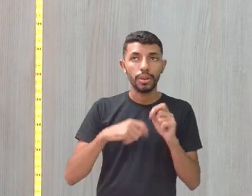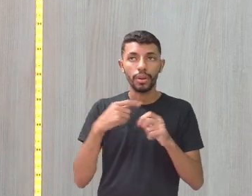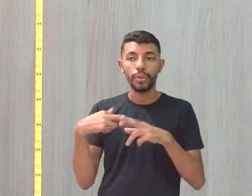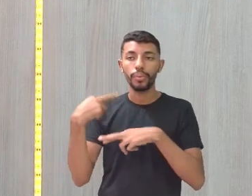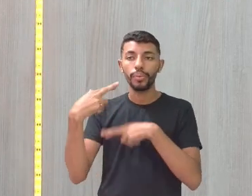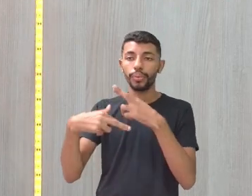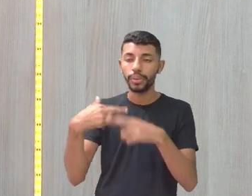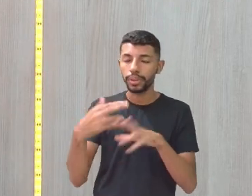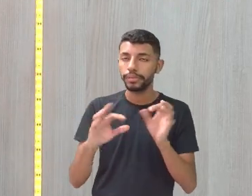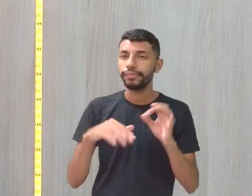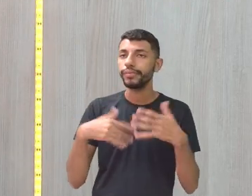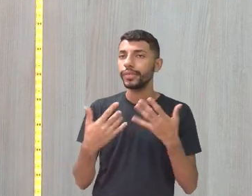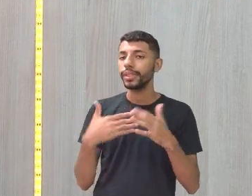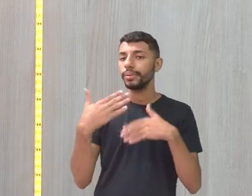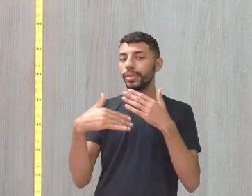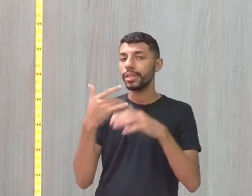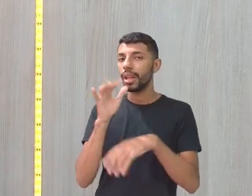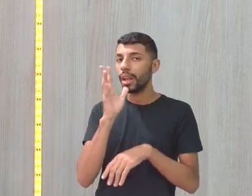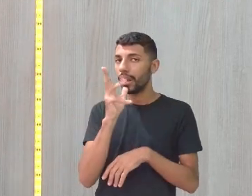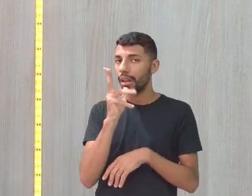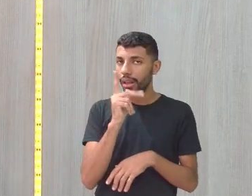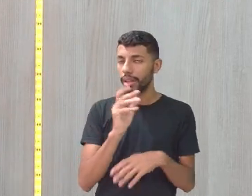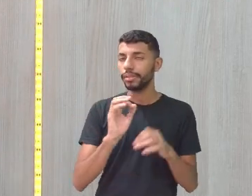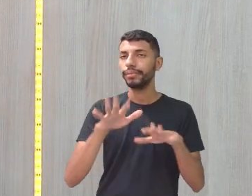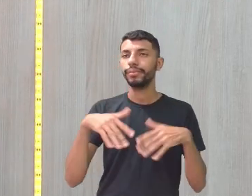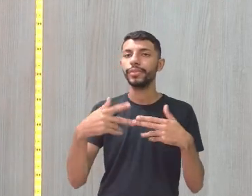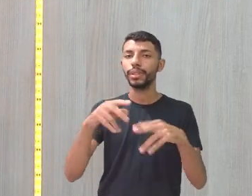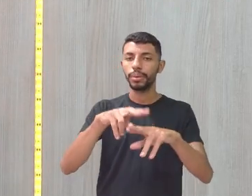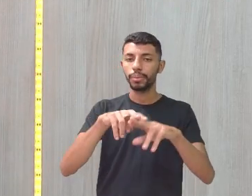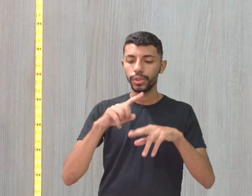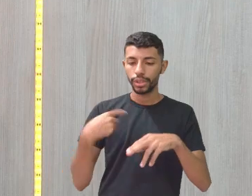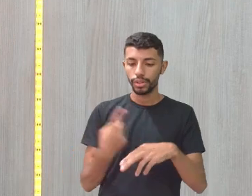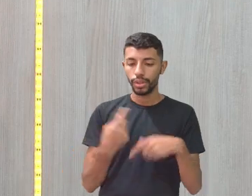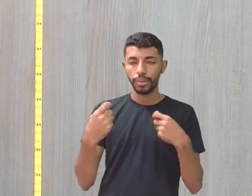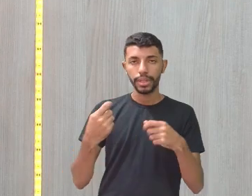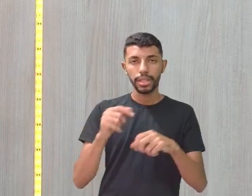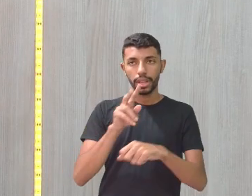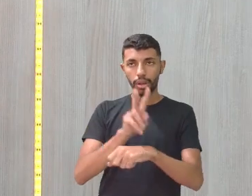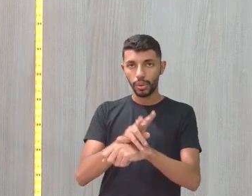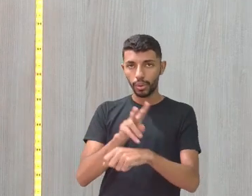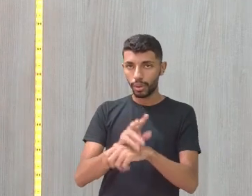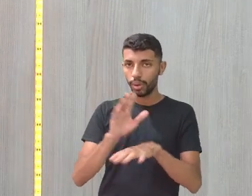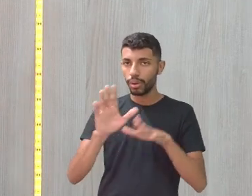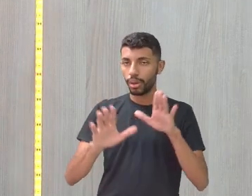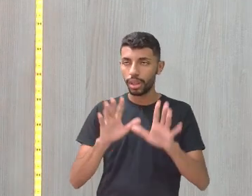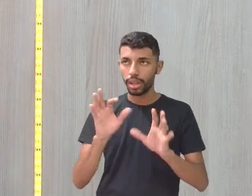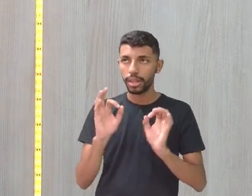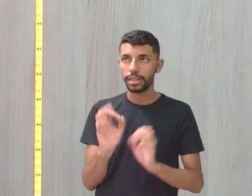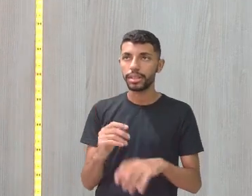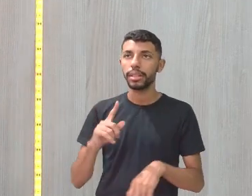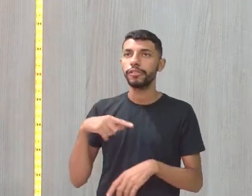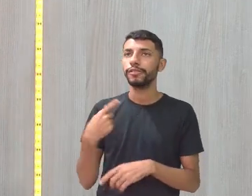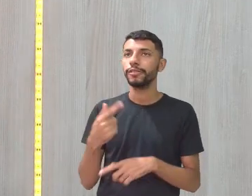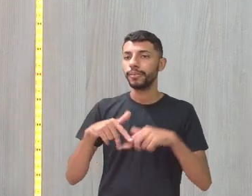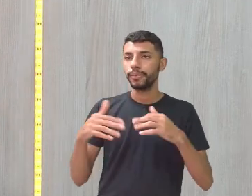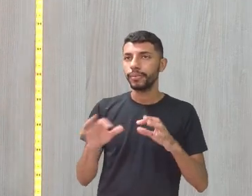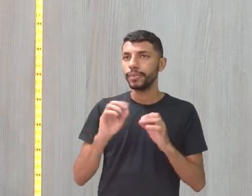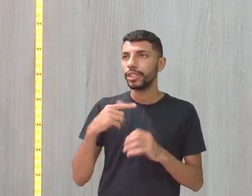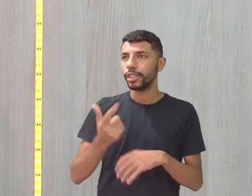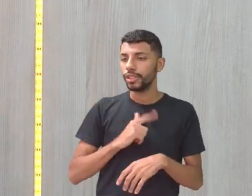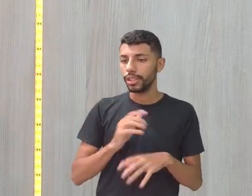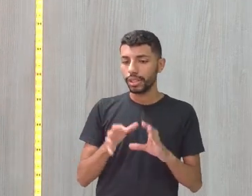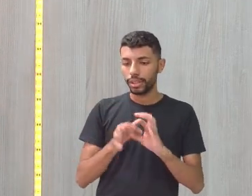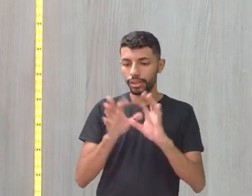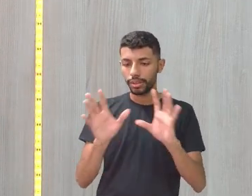né, que demanda algum tempo, e por isso que a gente tem que ter cuidado com o nosso recurso que nós já temos aqui disponíveis.